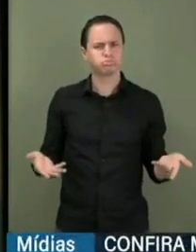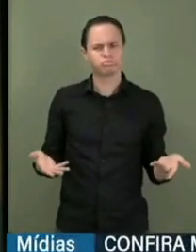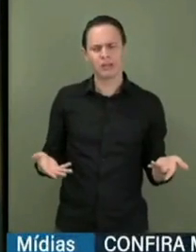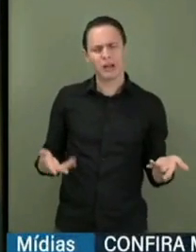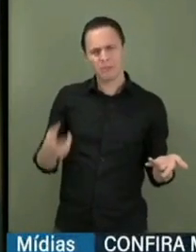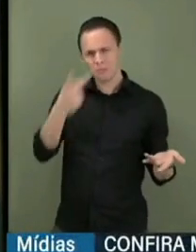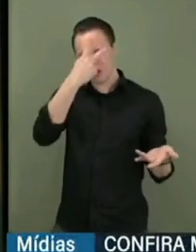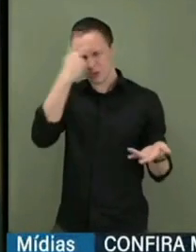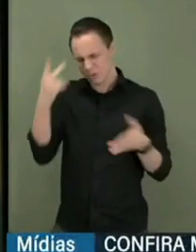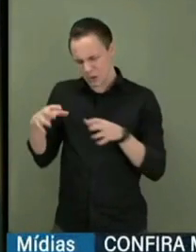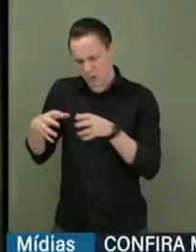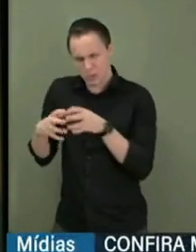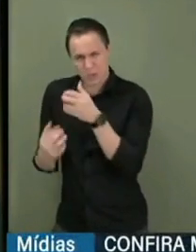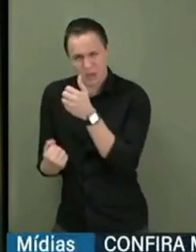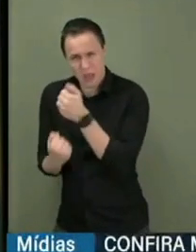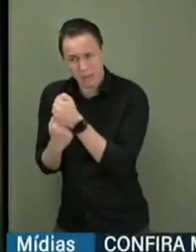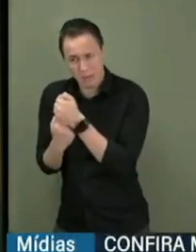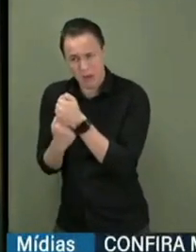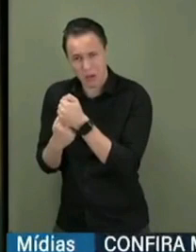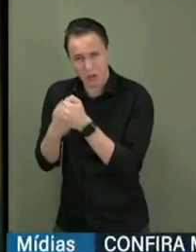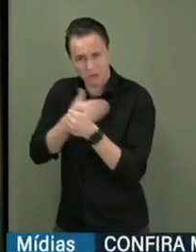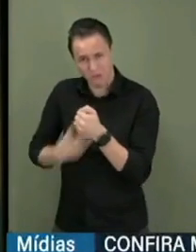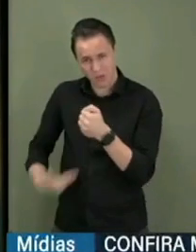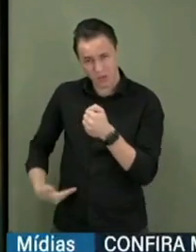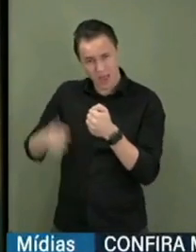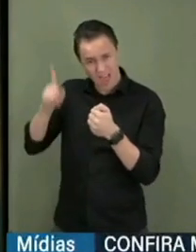governo agora é o judiciário?